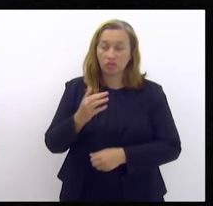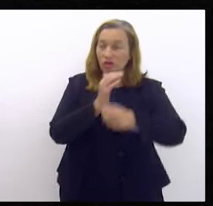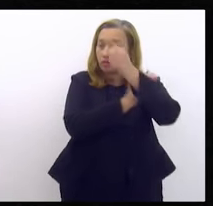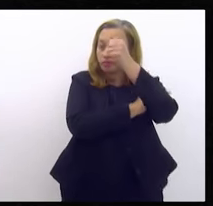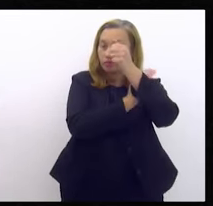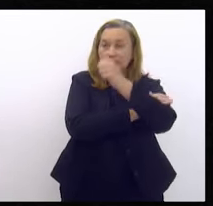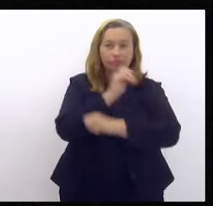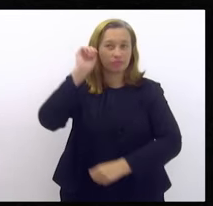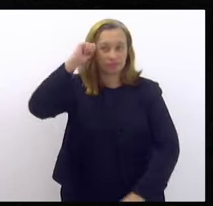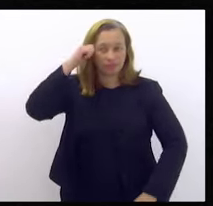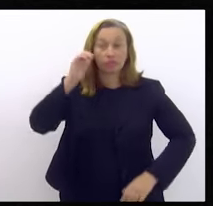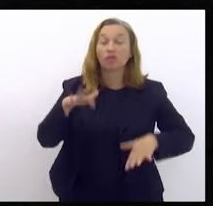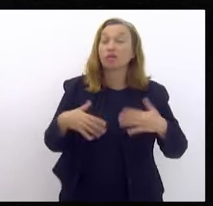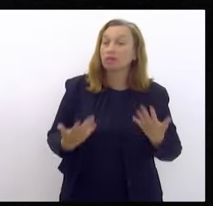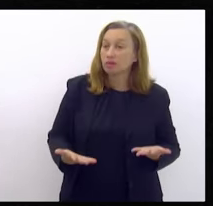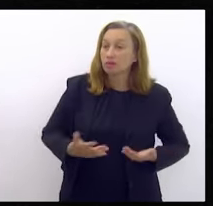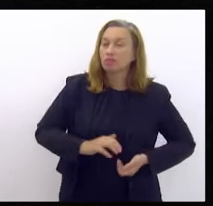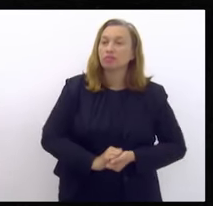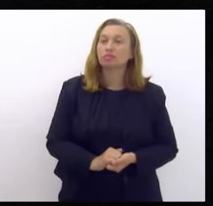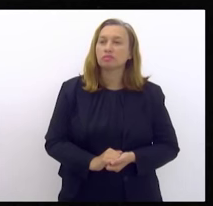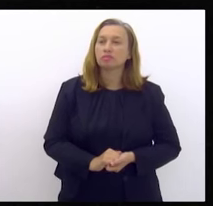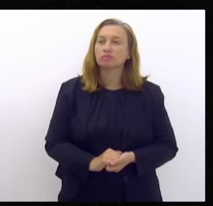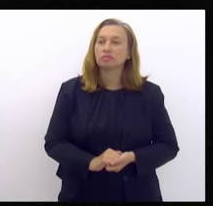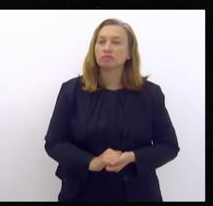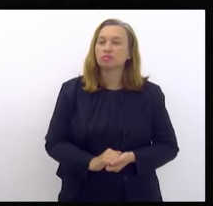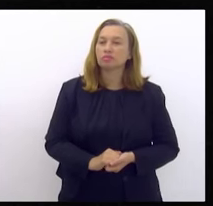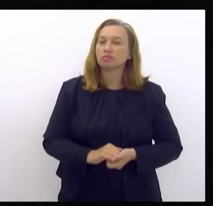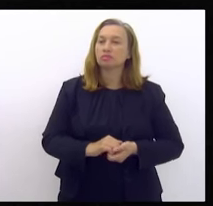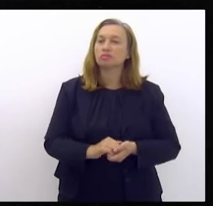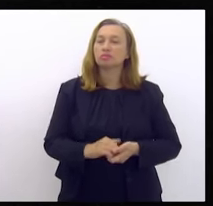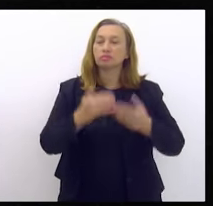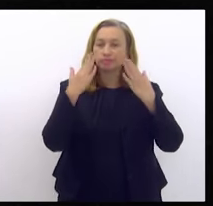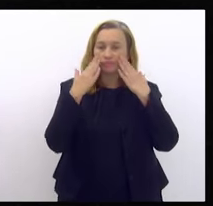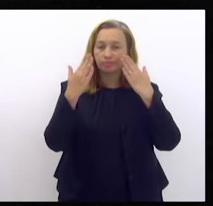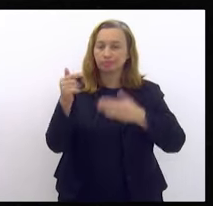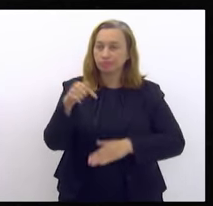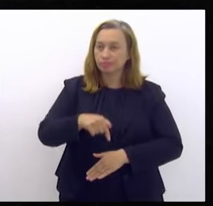negro. Então, quando nós aqui apresentamos